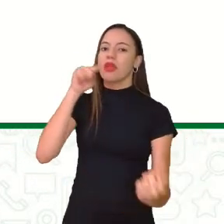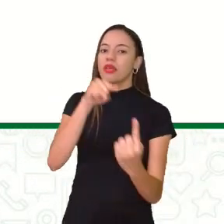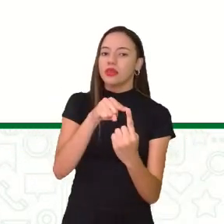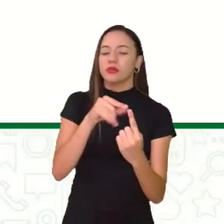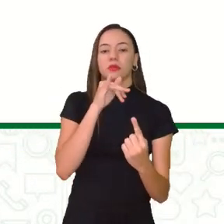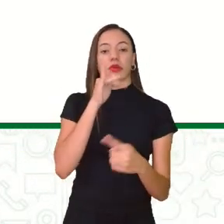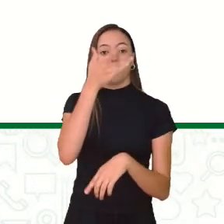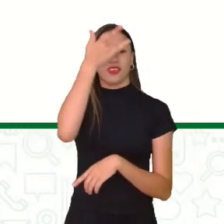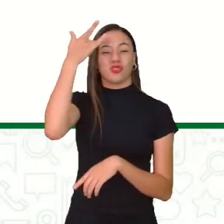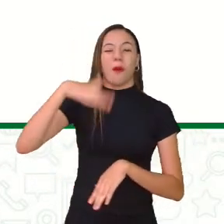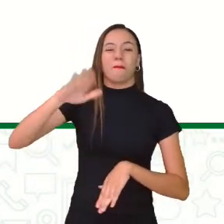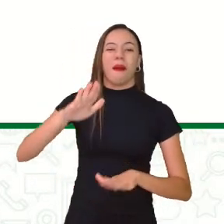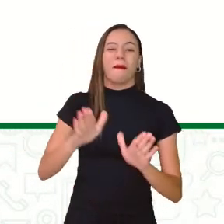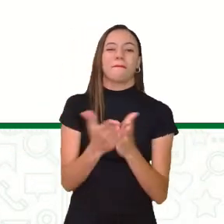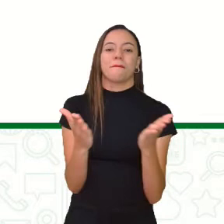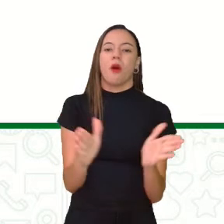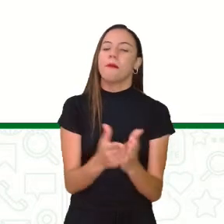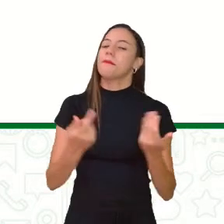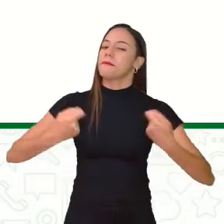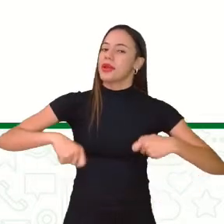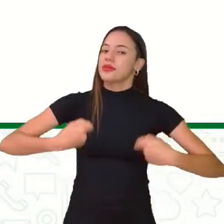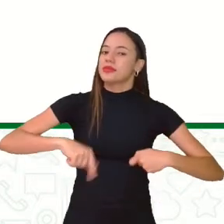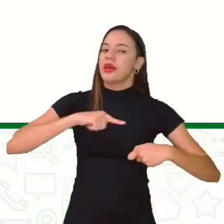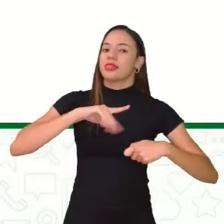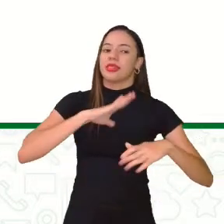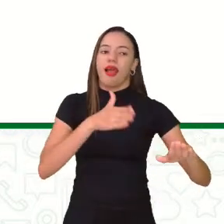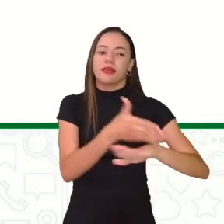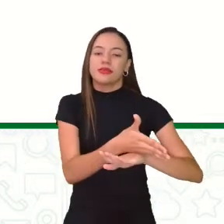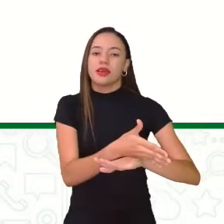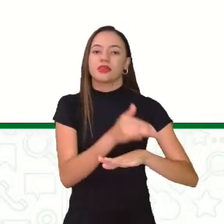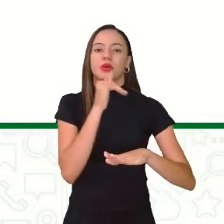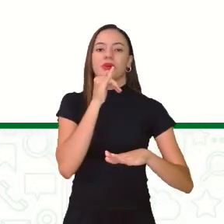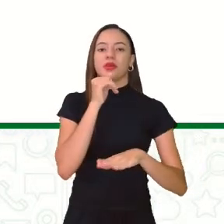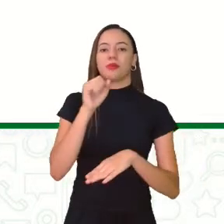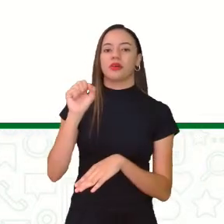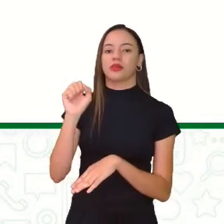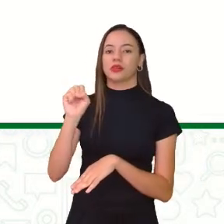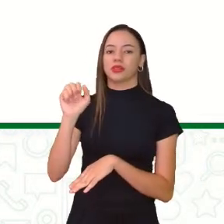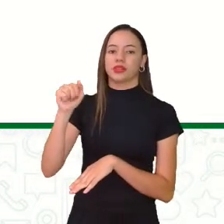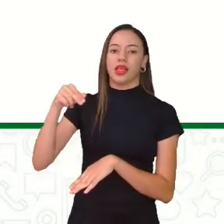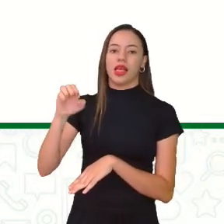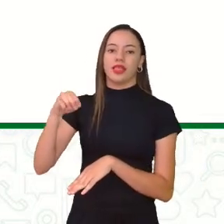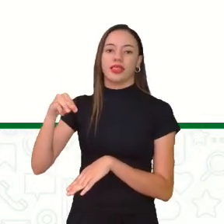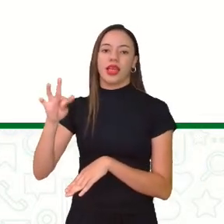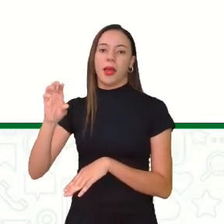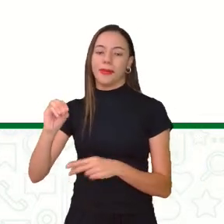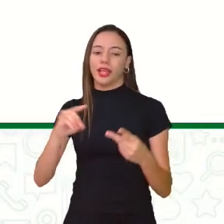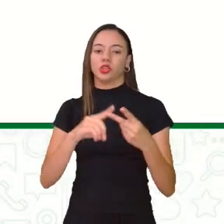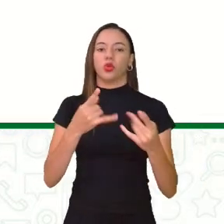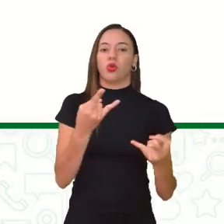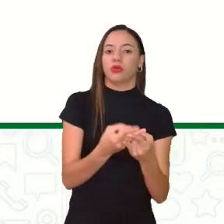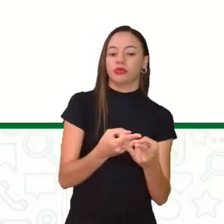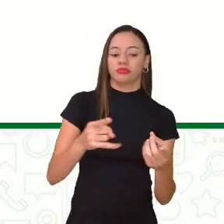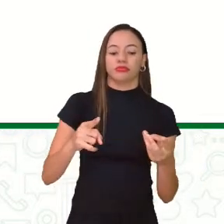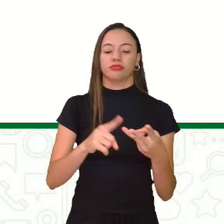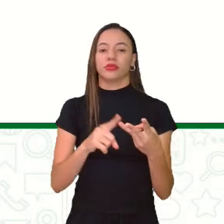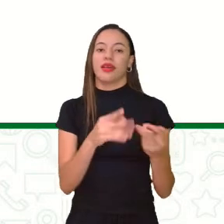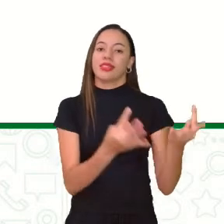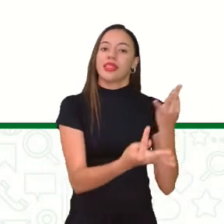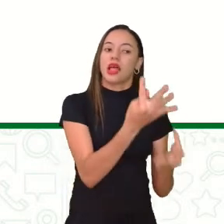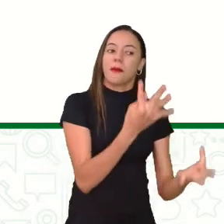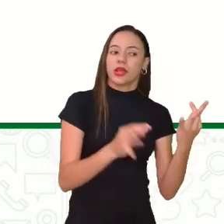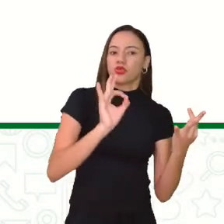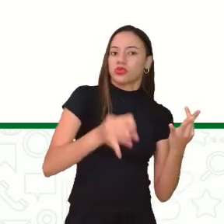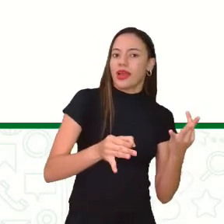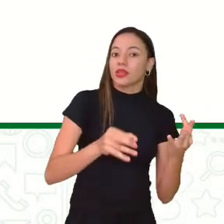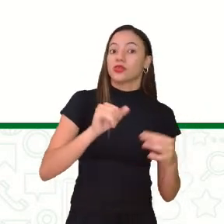pessoas mais pobres, elas tenham acesso maior a saneamento básico, a preservativos, a tratamento adequado,